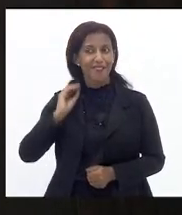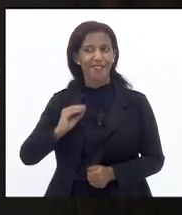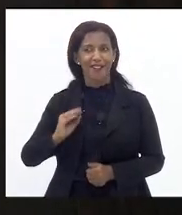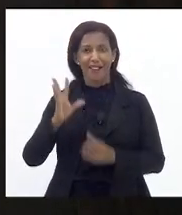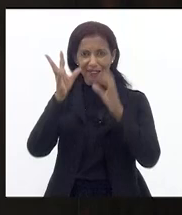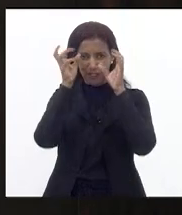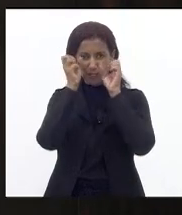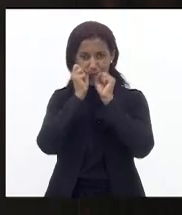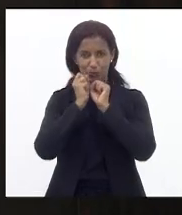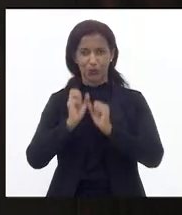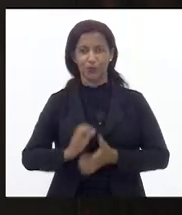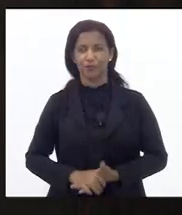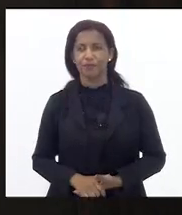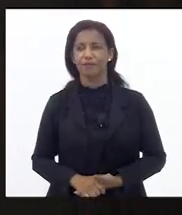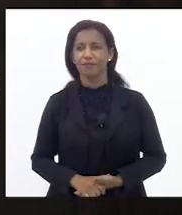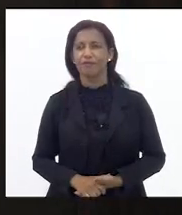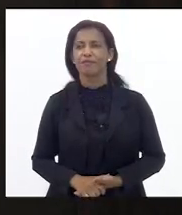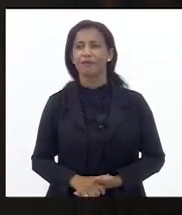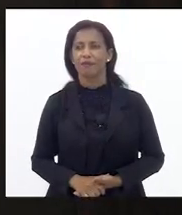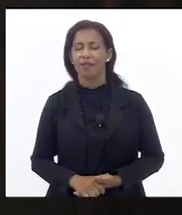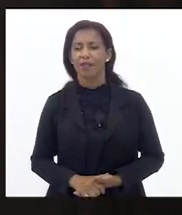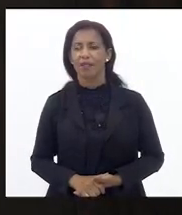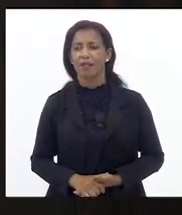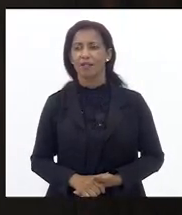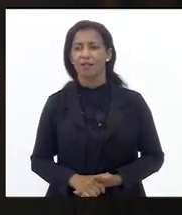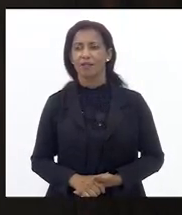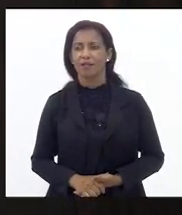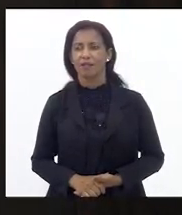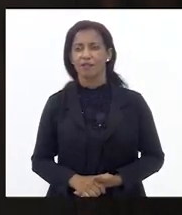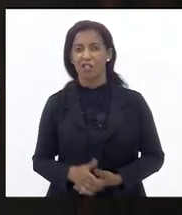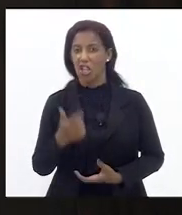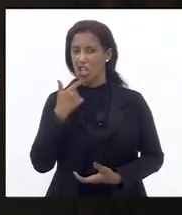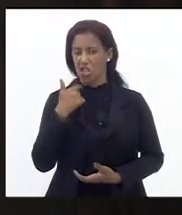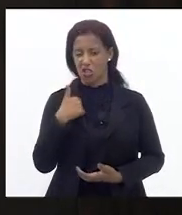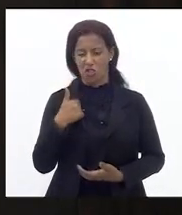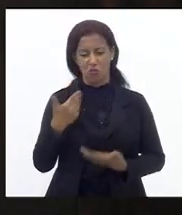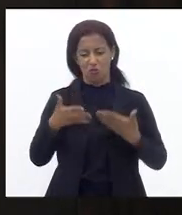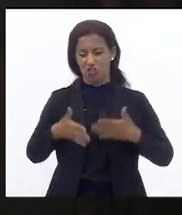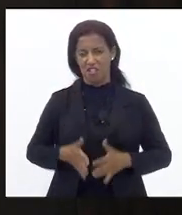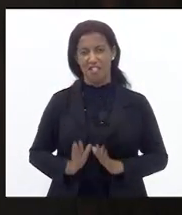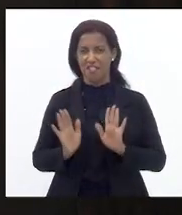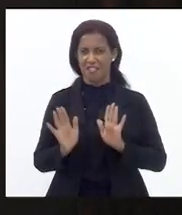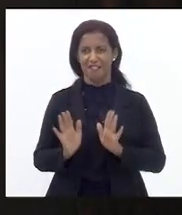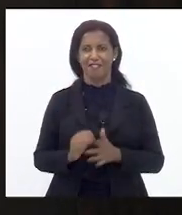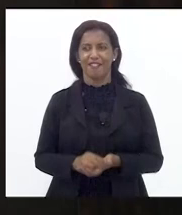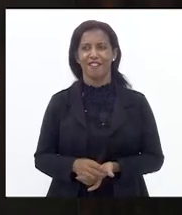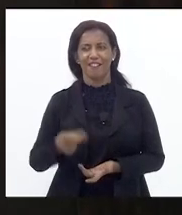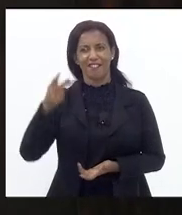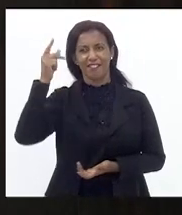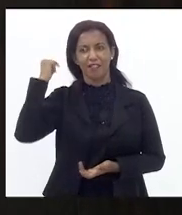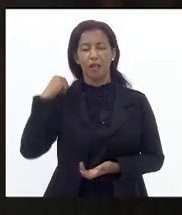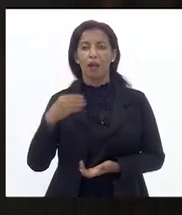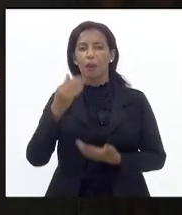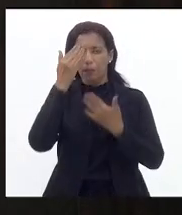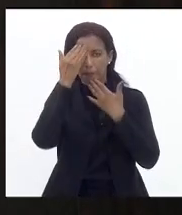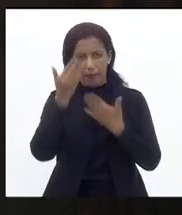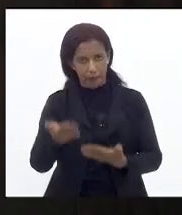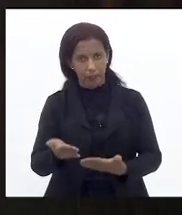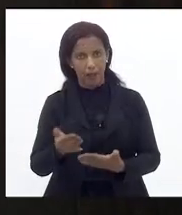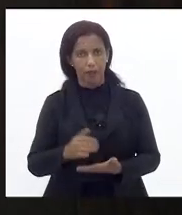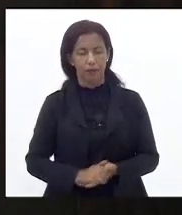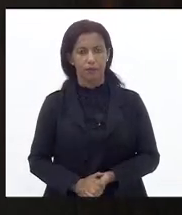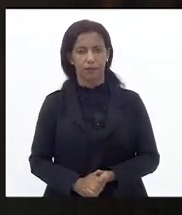escuros o Mano eu não tinha nascido ainda certo é longa mas Delson Muito